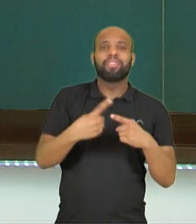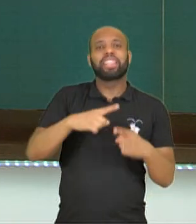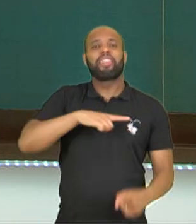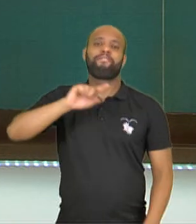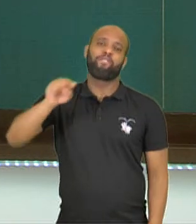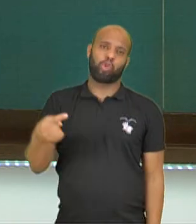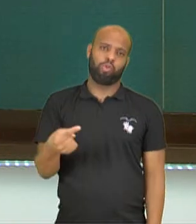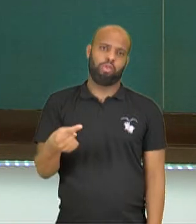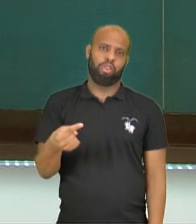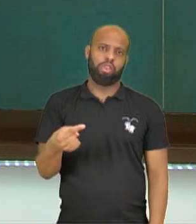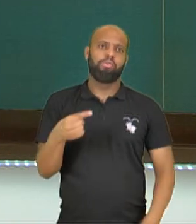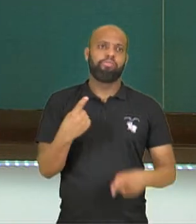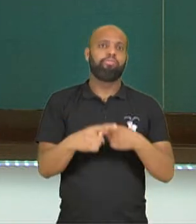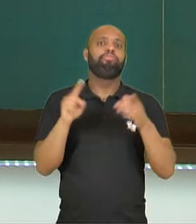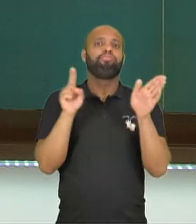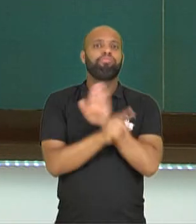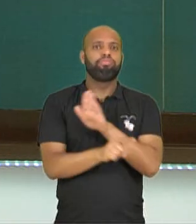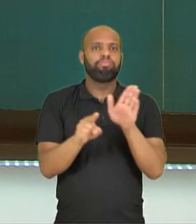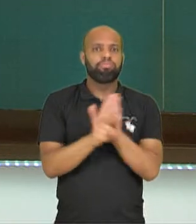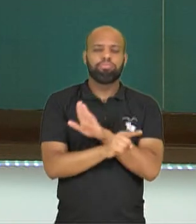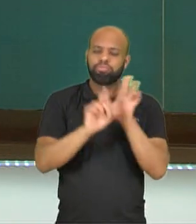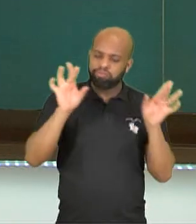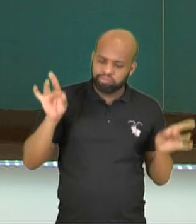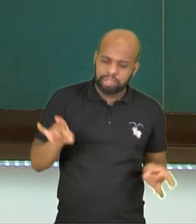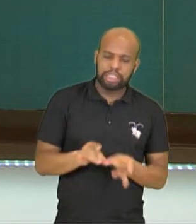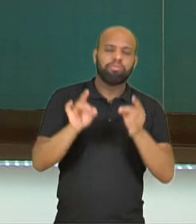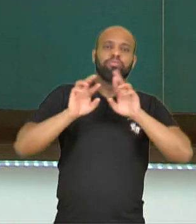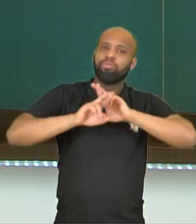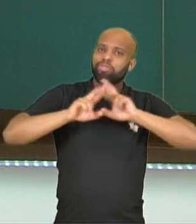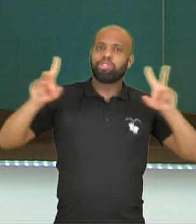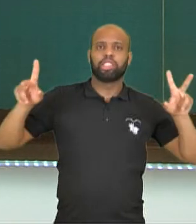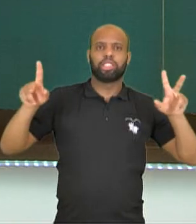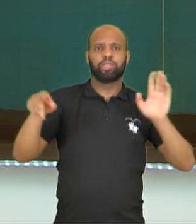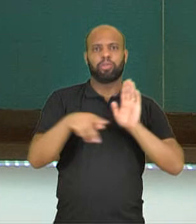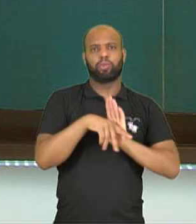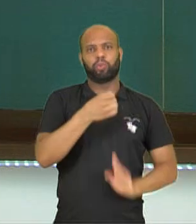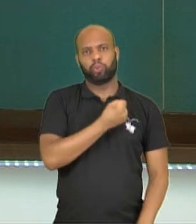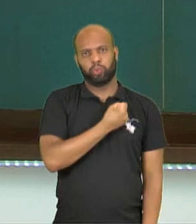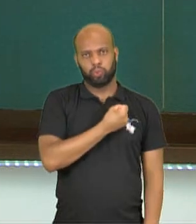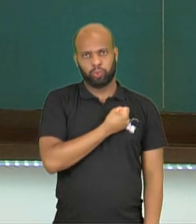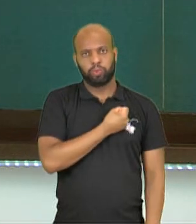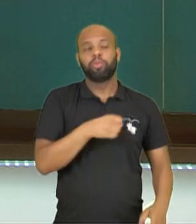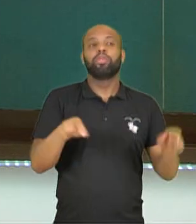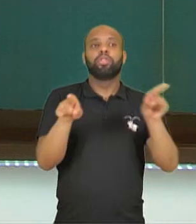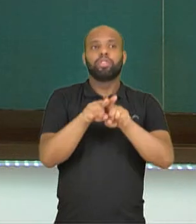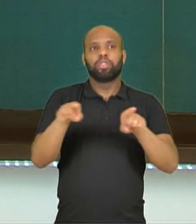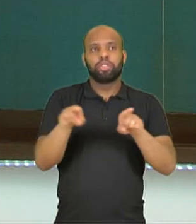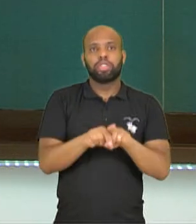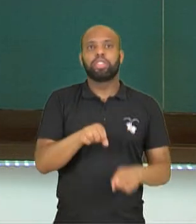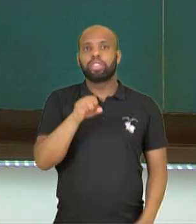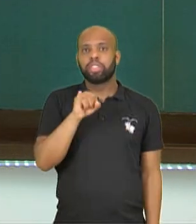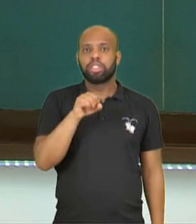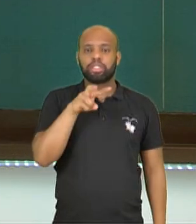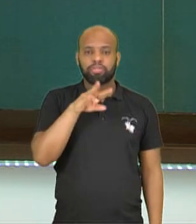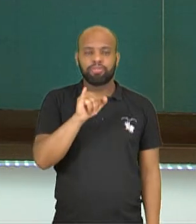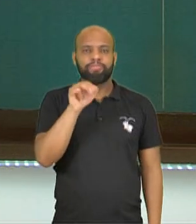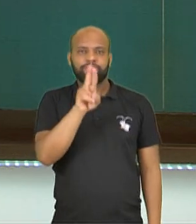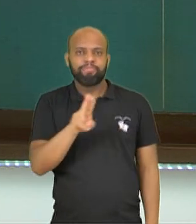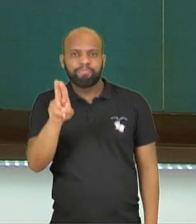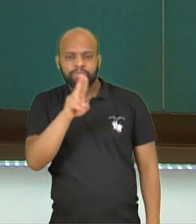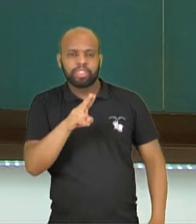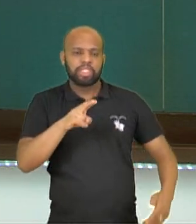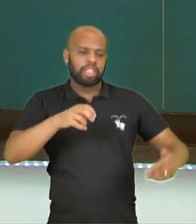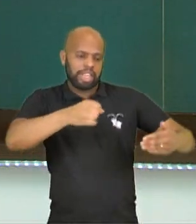pergunta exige que você tenha uma especificidade diferente dos números, né? Ou ainda, na receita de um bolo vai 3/4